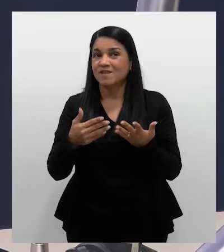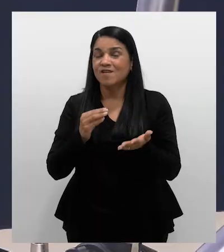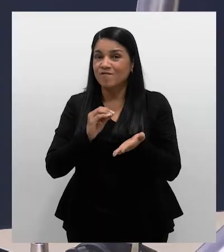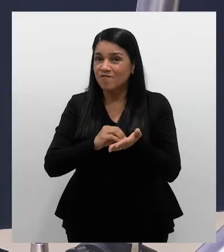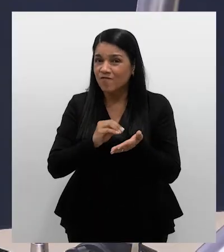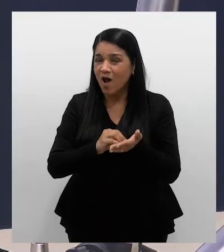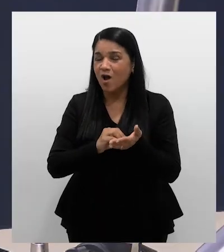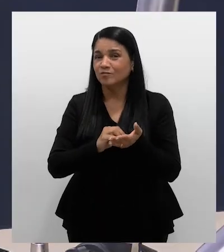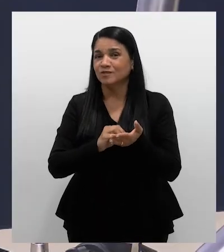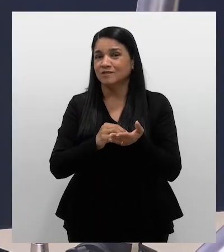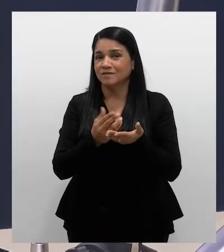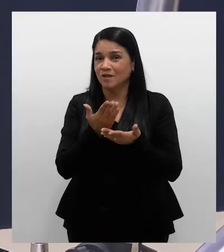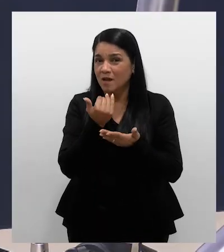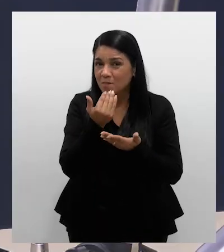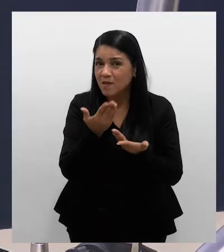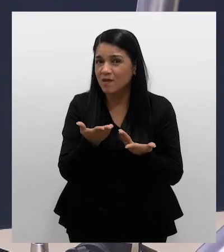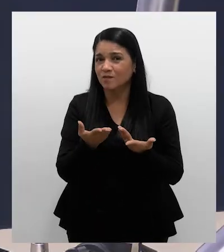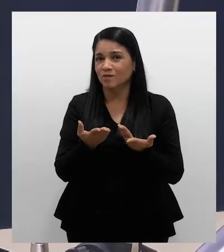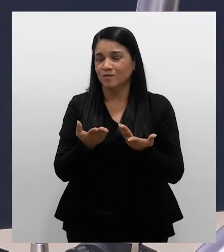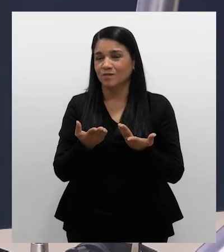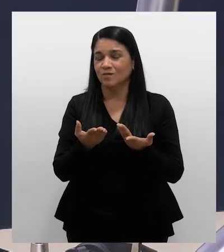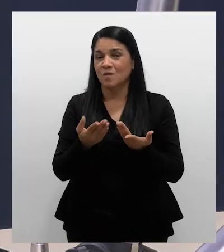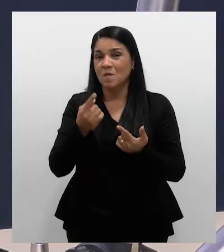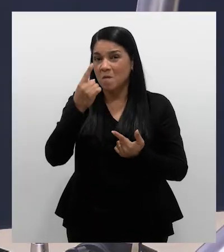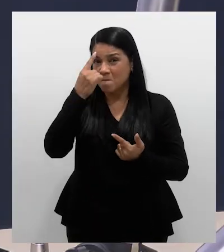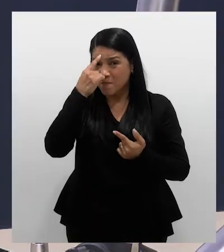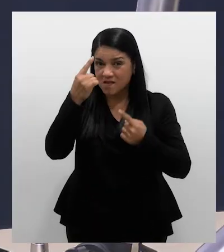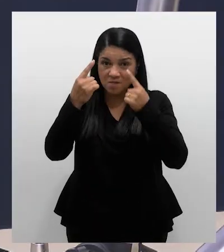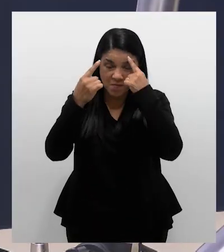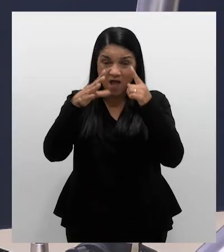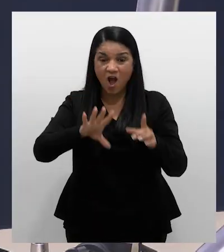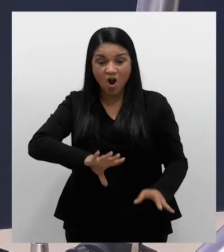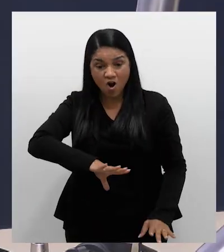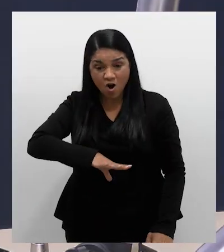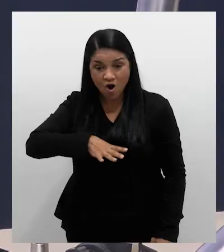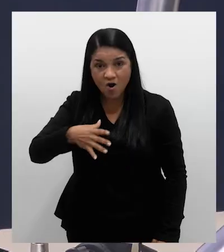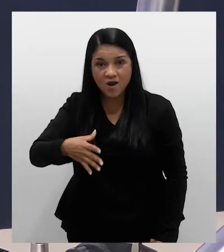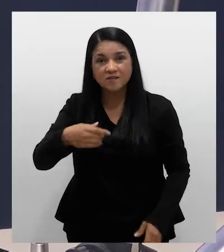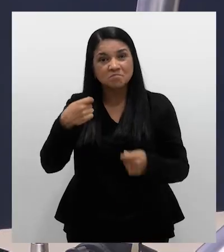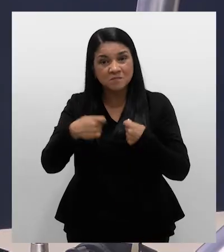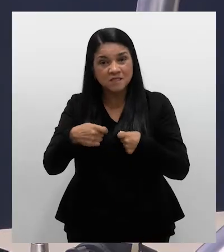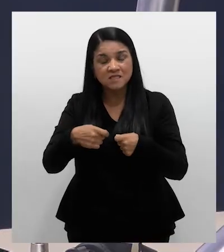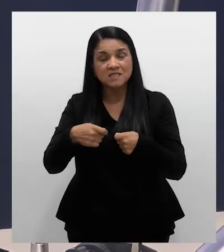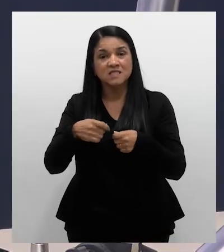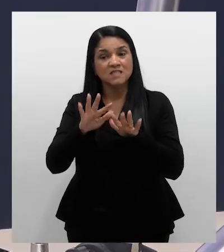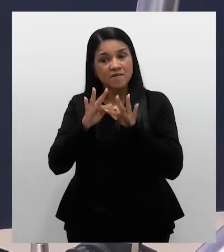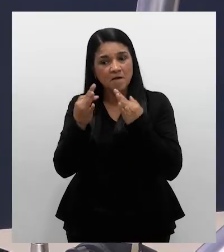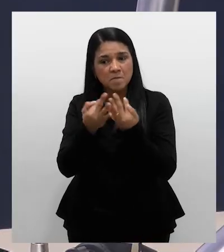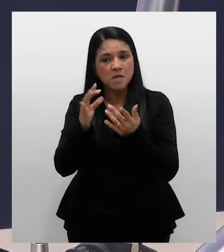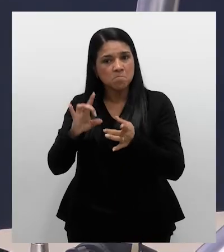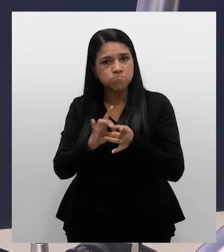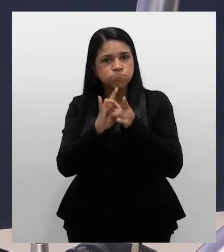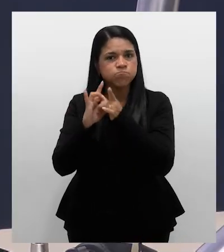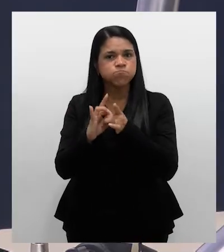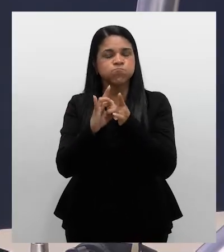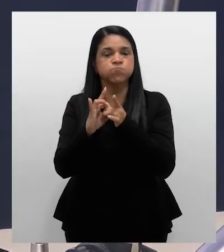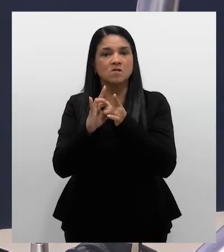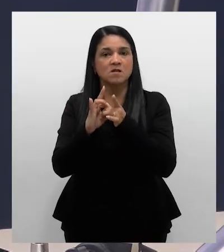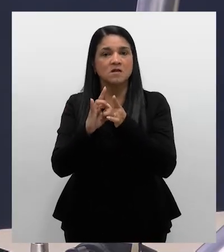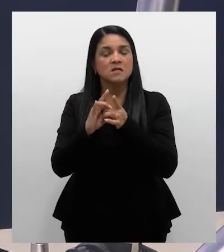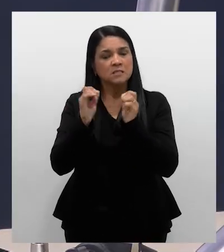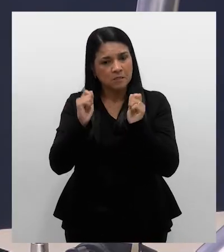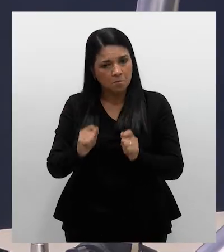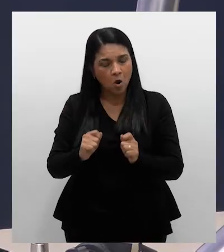insegurança alimentar. Então, pensa dessa forma. A coragem tem que vir disso, de você, da sua família.